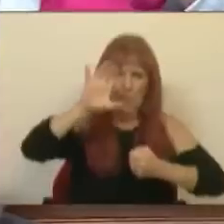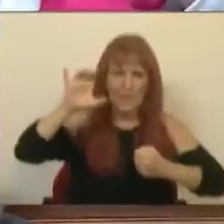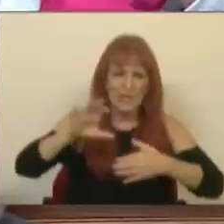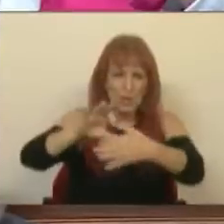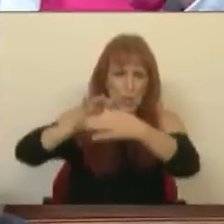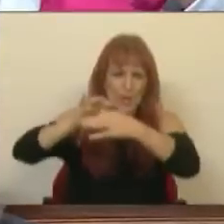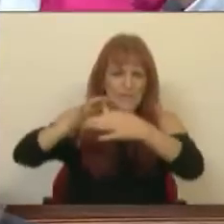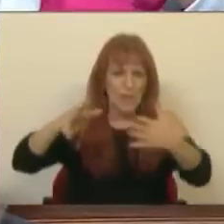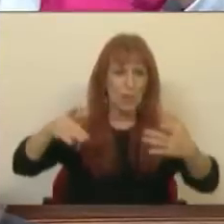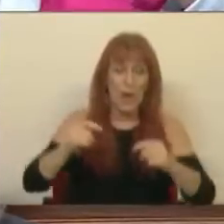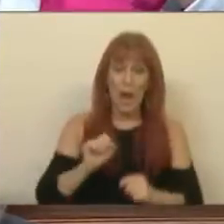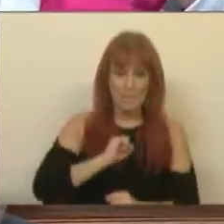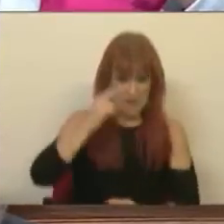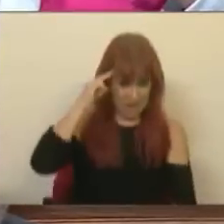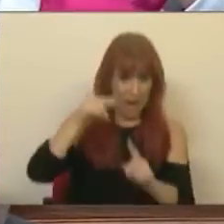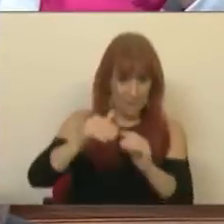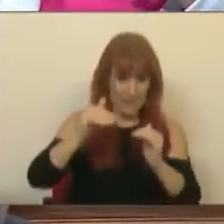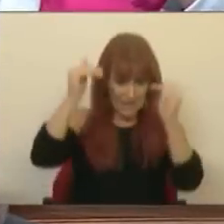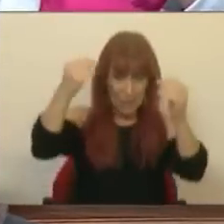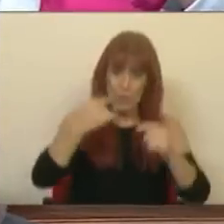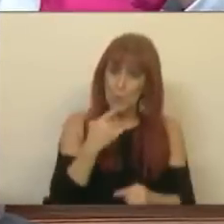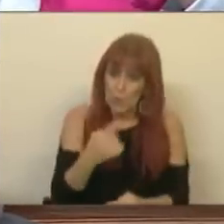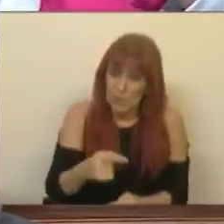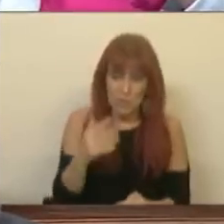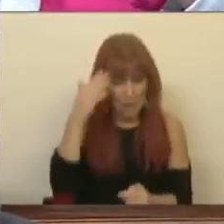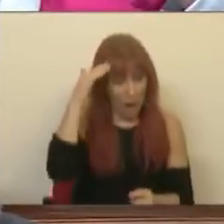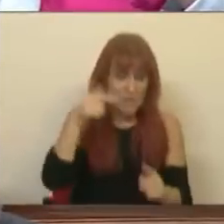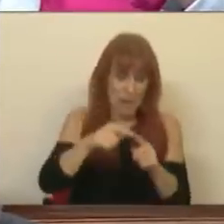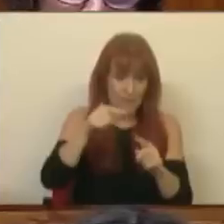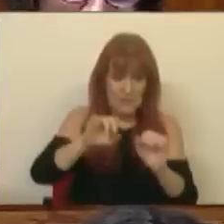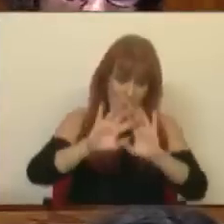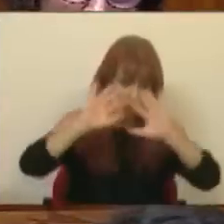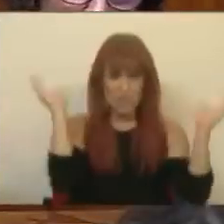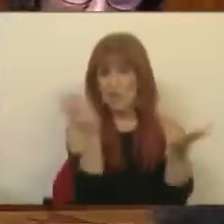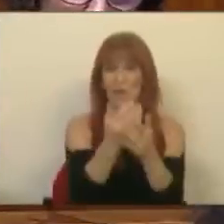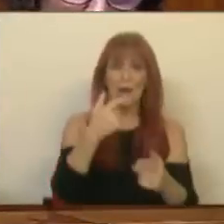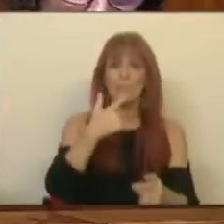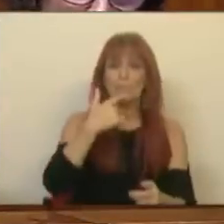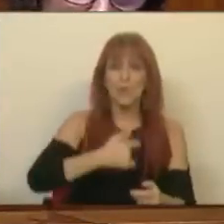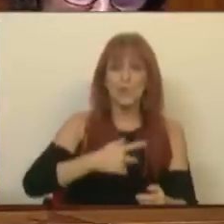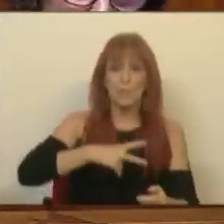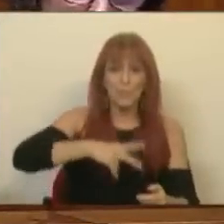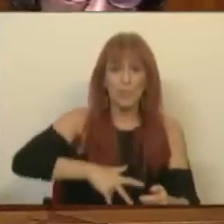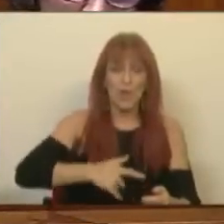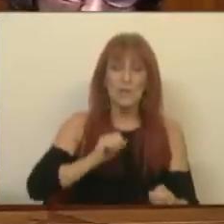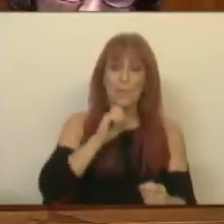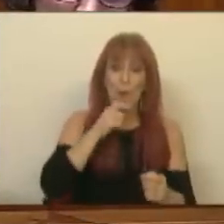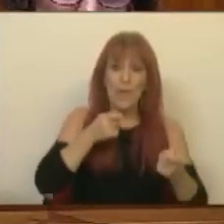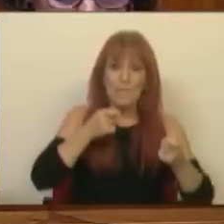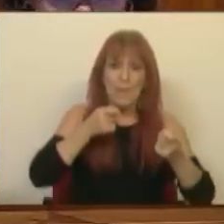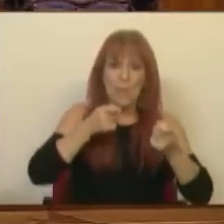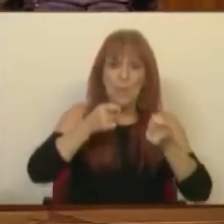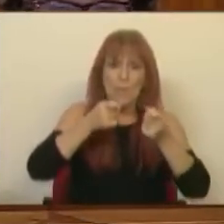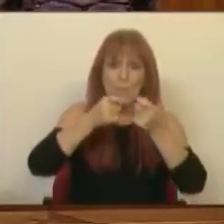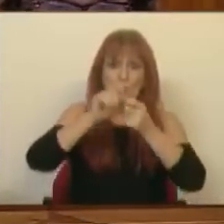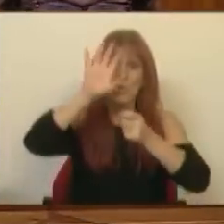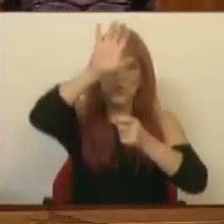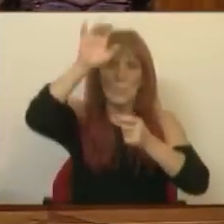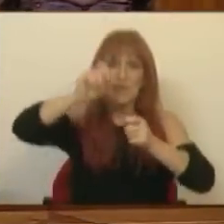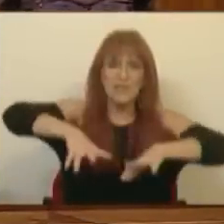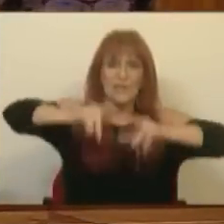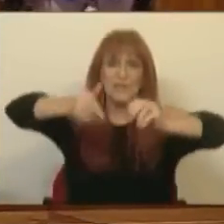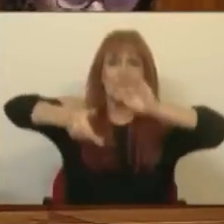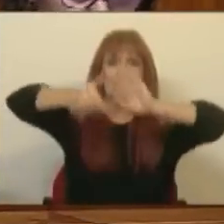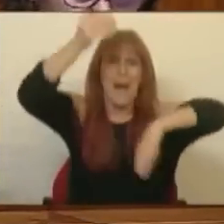da prisão a minha ambição e devo dizer acho que a ambição generalizada de todos os portugueses é podermos aproximar dos países